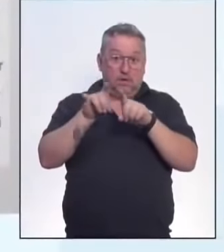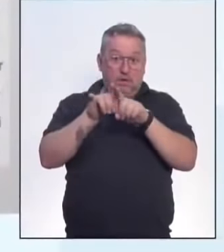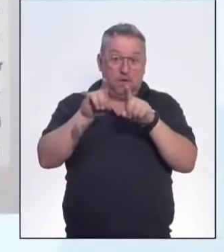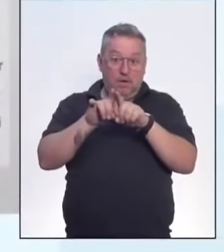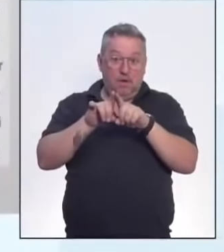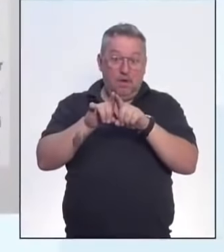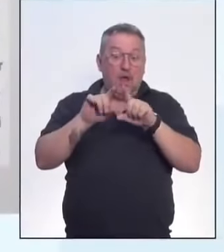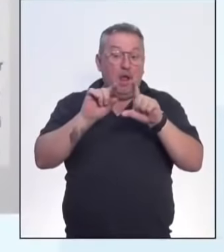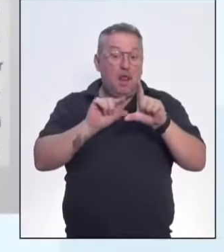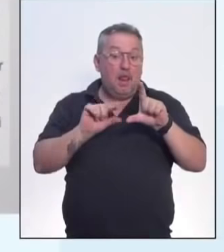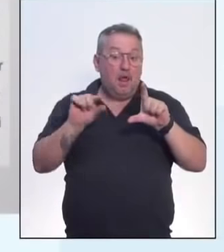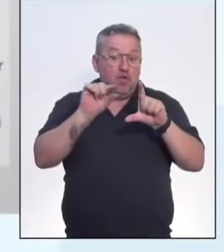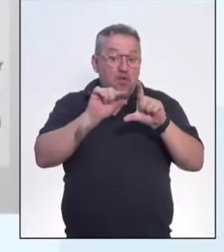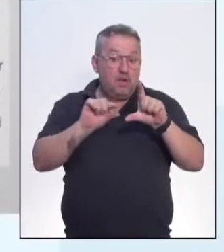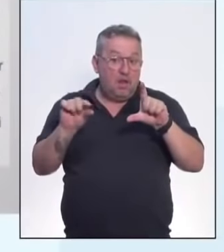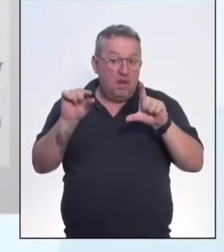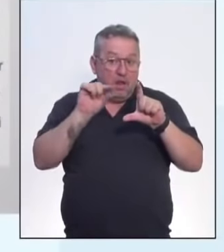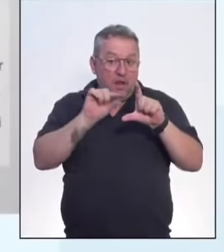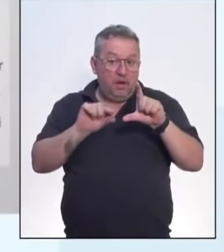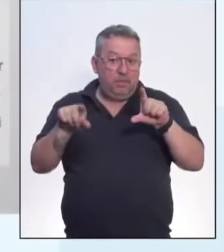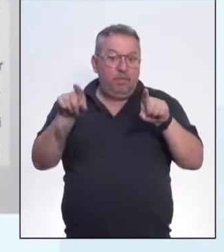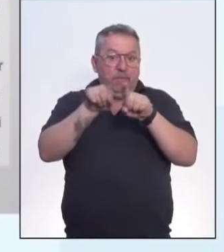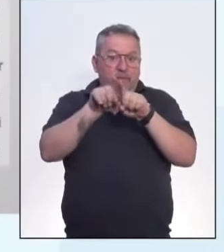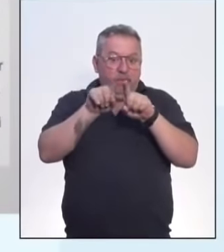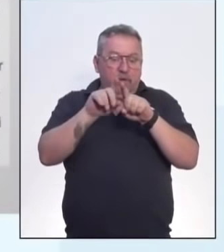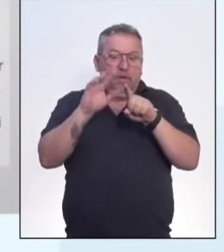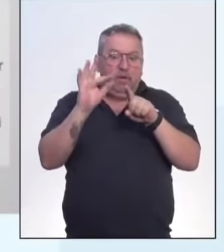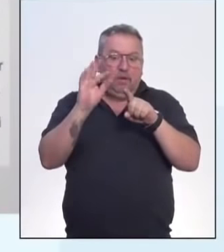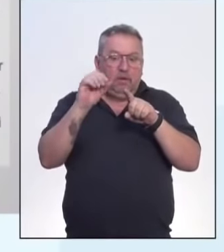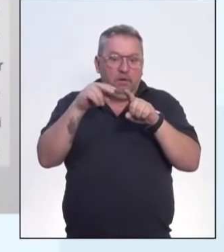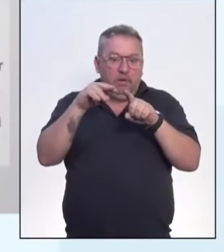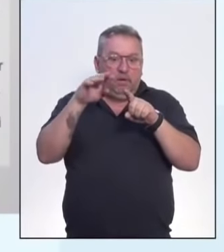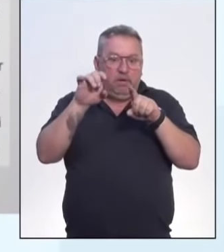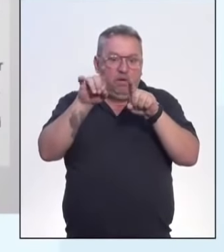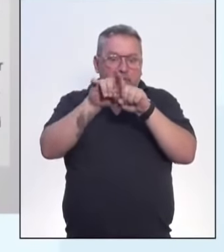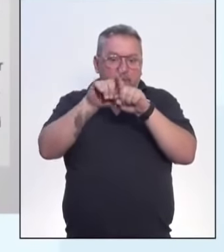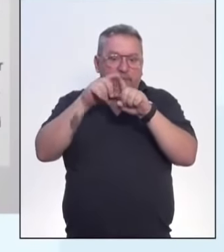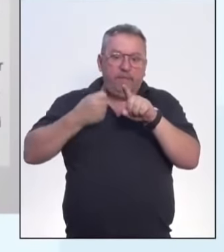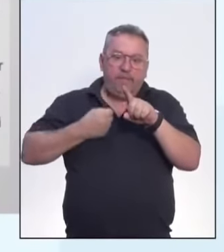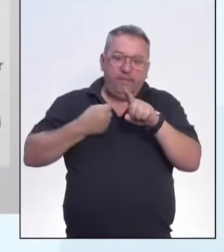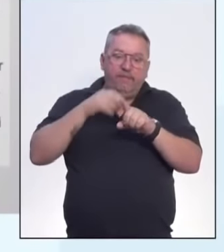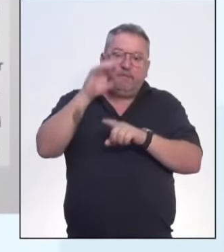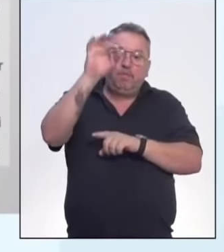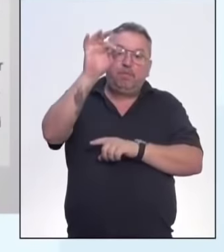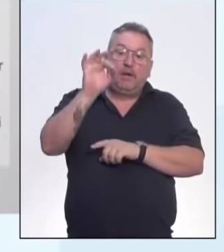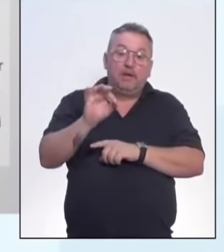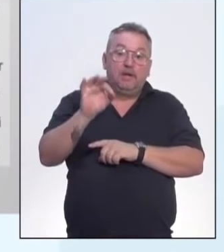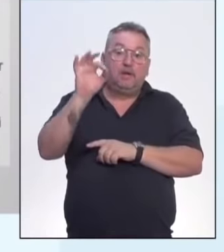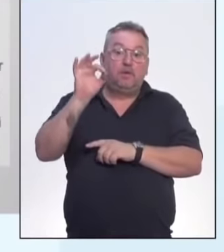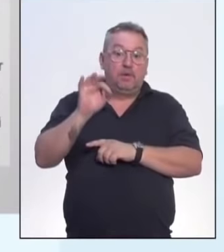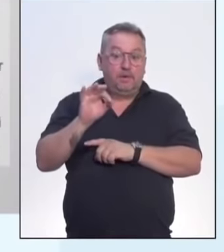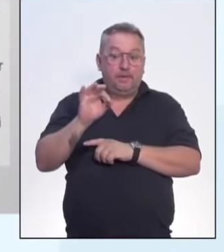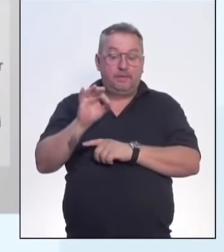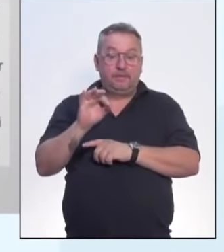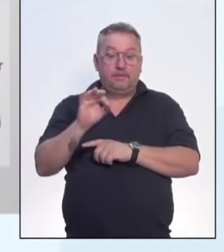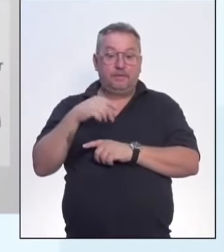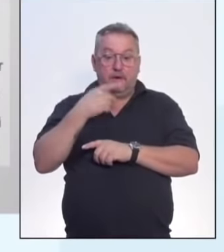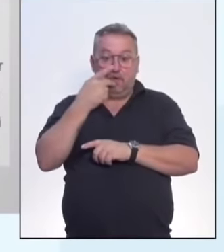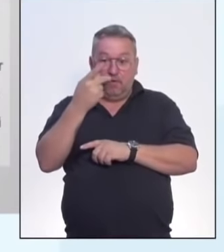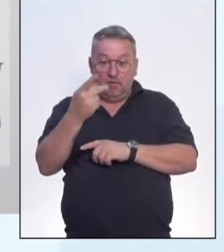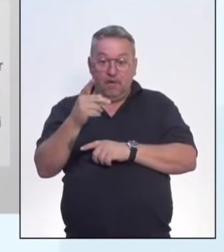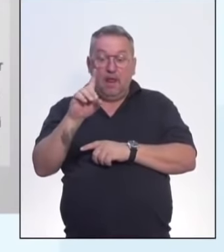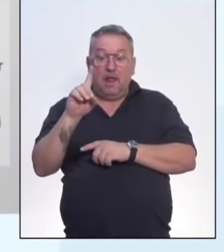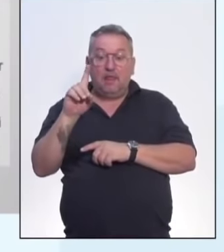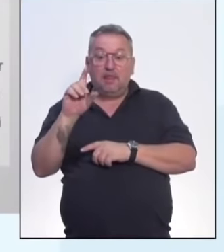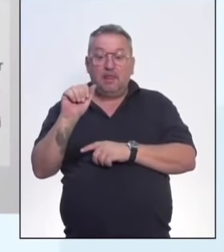uma legenda, carrega uma fonte e os valores percentuais, não é isso, Alessandro? Isso, que é o que a gente chama de dados,